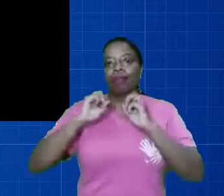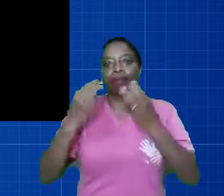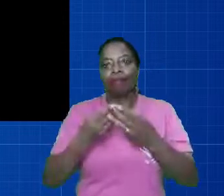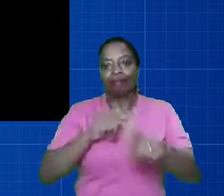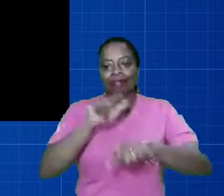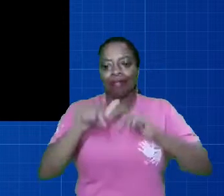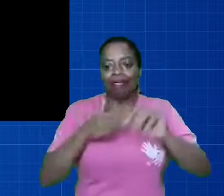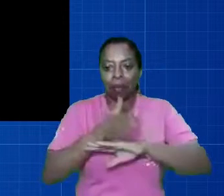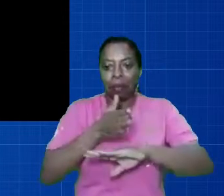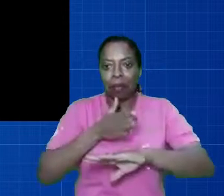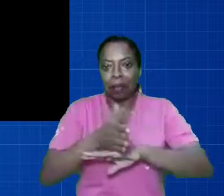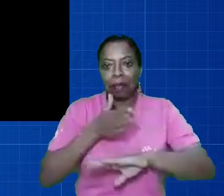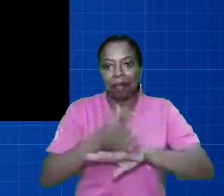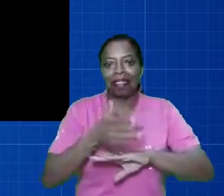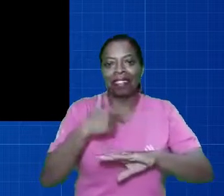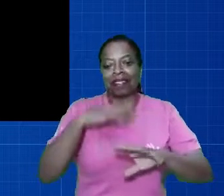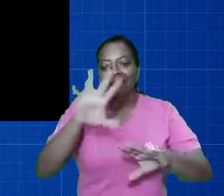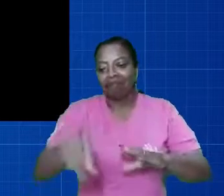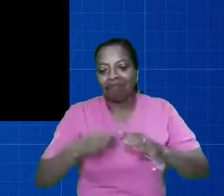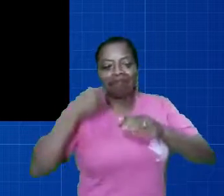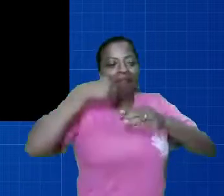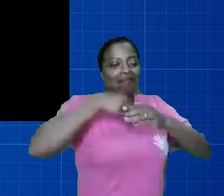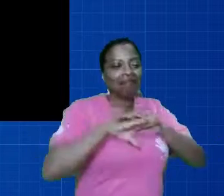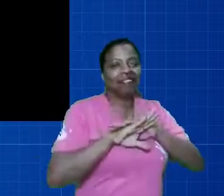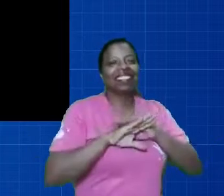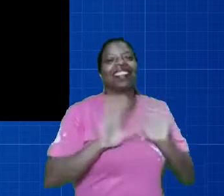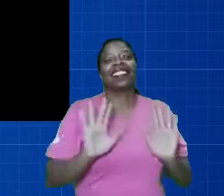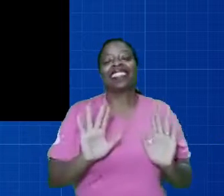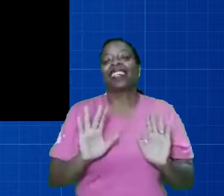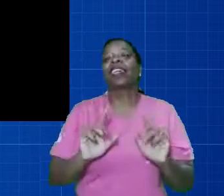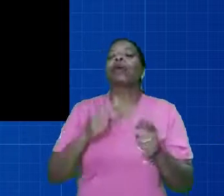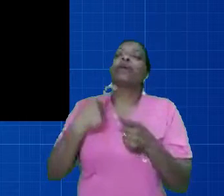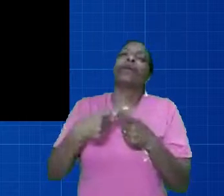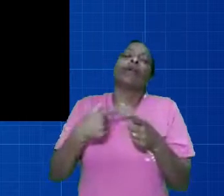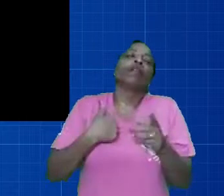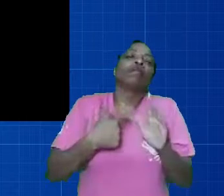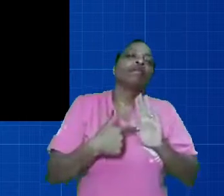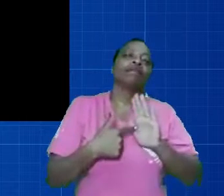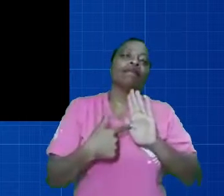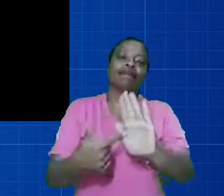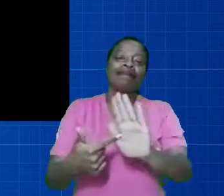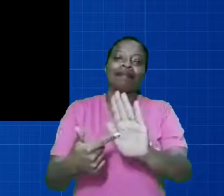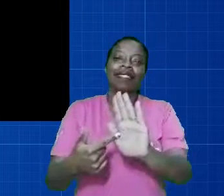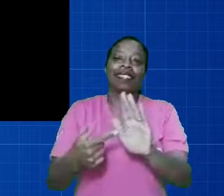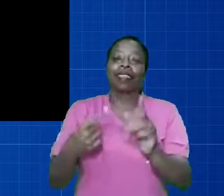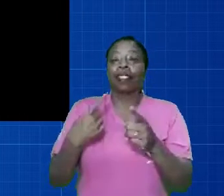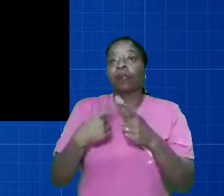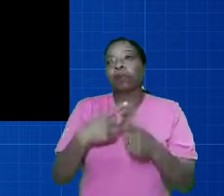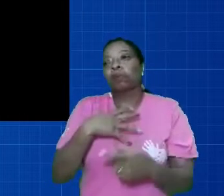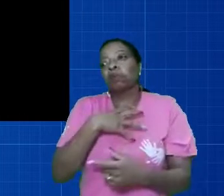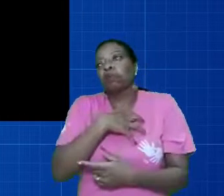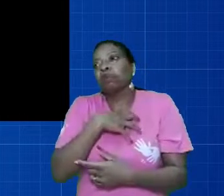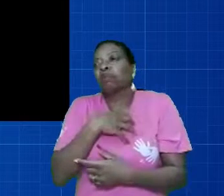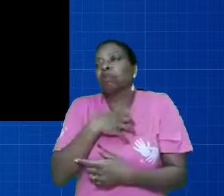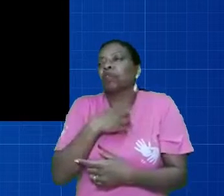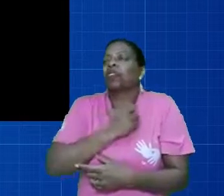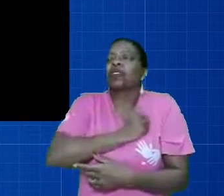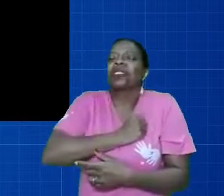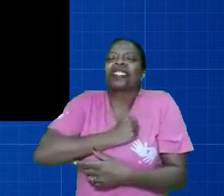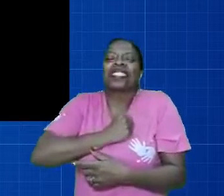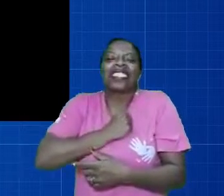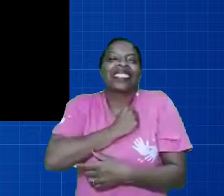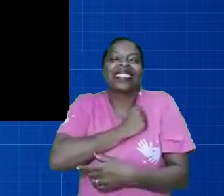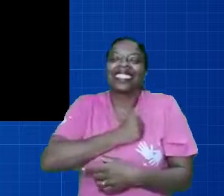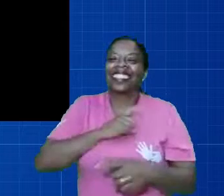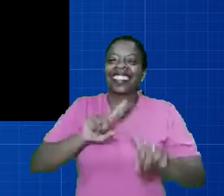Então, aqui, né, o que que eu trouxe essas imagens, né? Além desse momento nostálgico, também para refletir um pouco sobre o